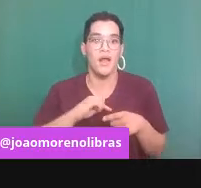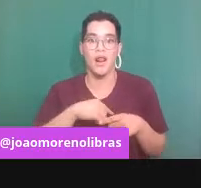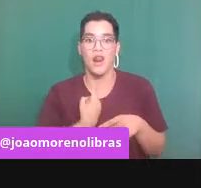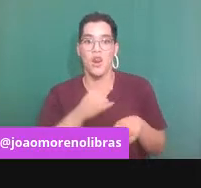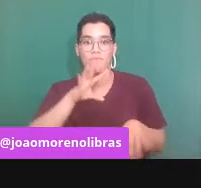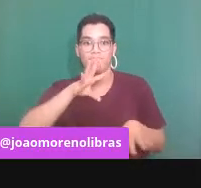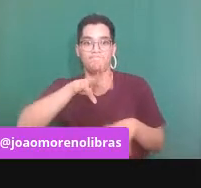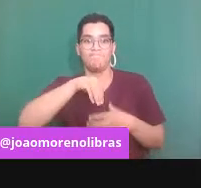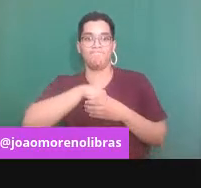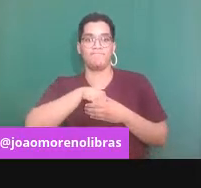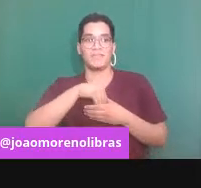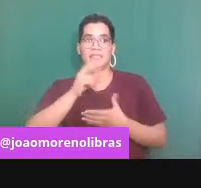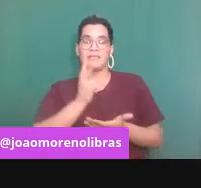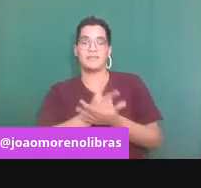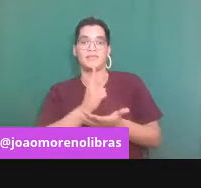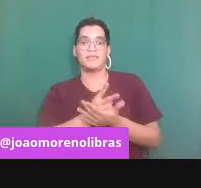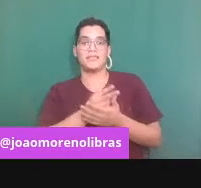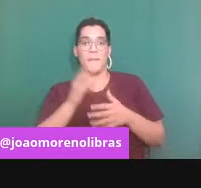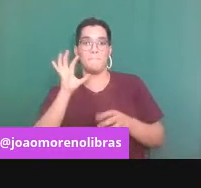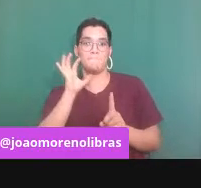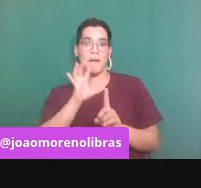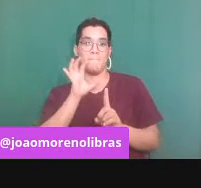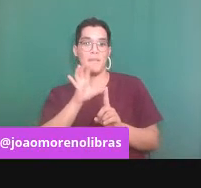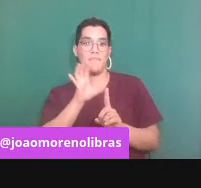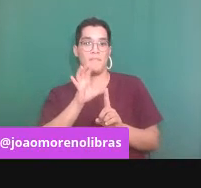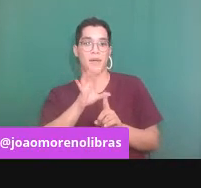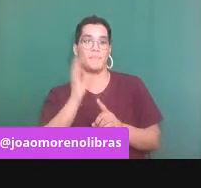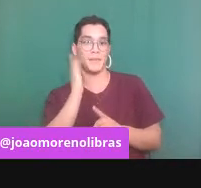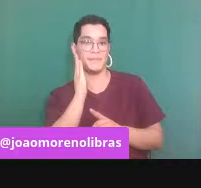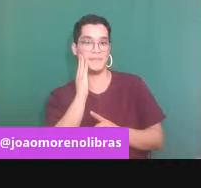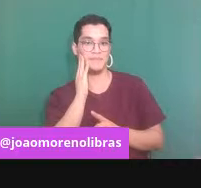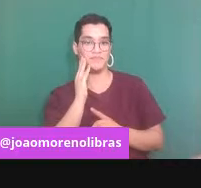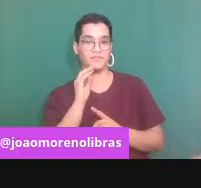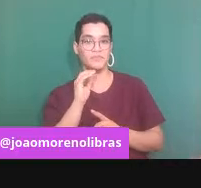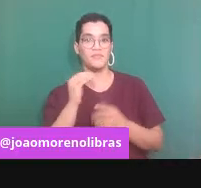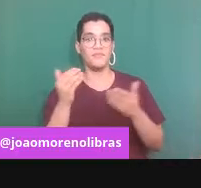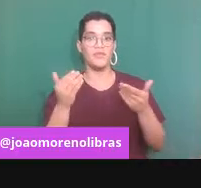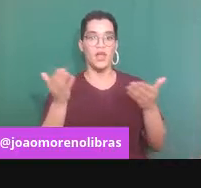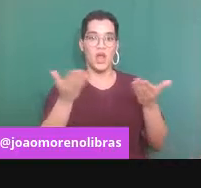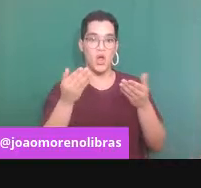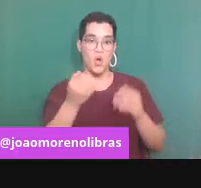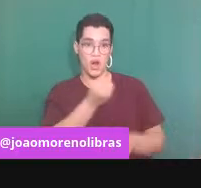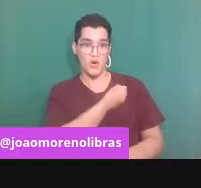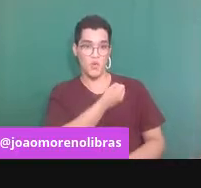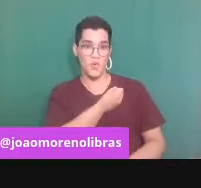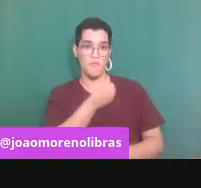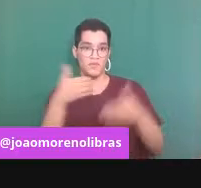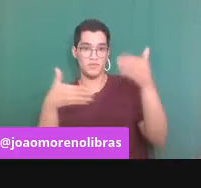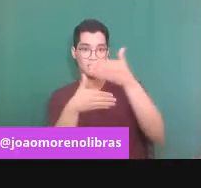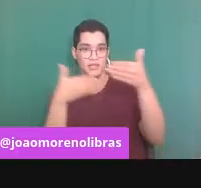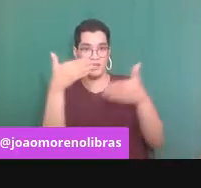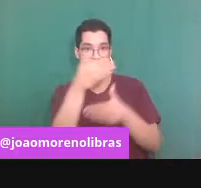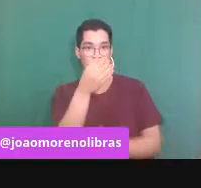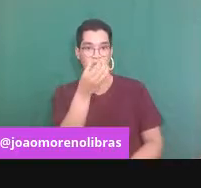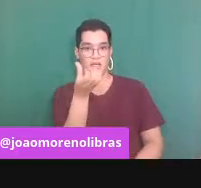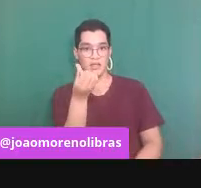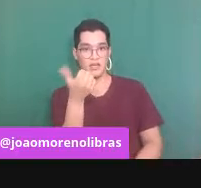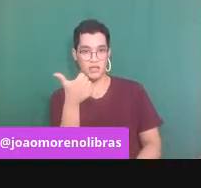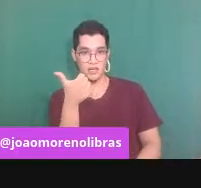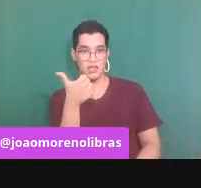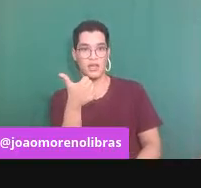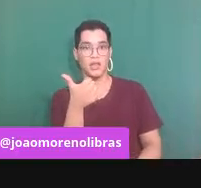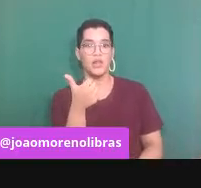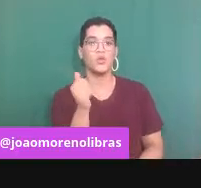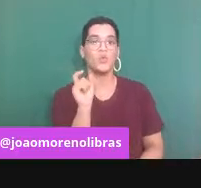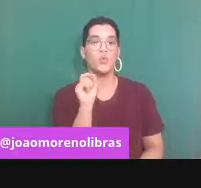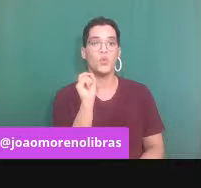aquele esquema 4, que vai estar no slide 61, vejam novamente o esquema 4, que